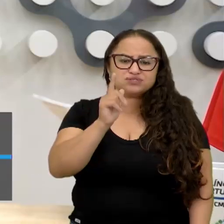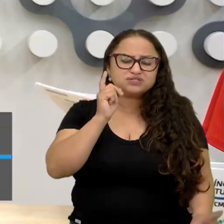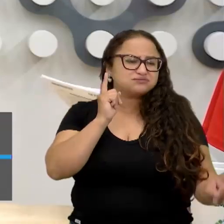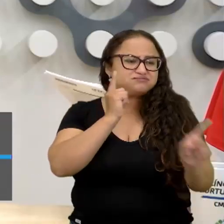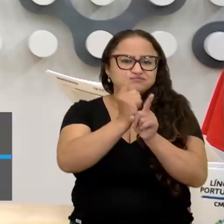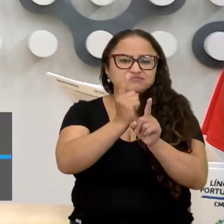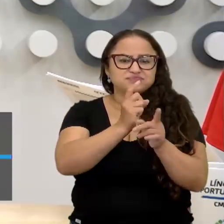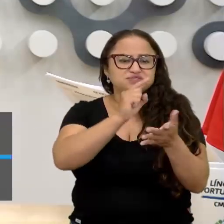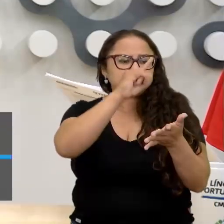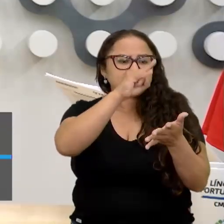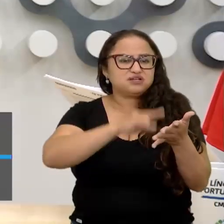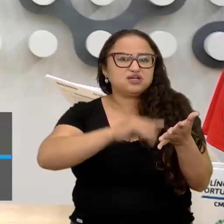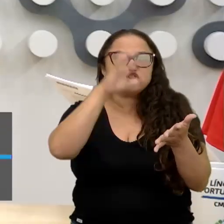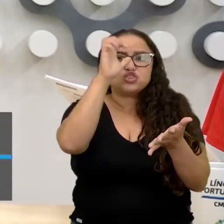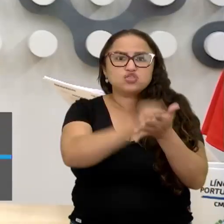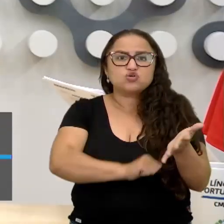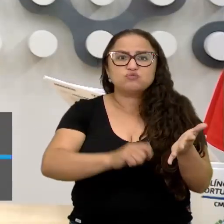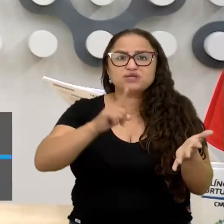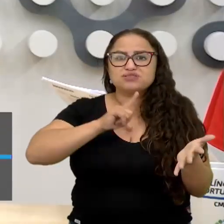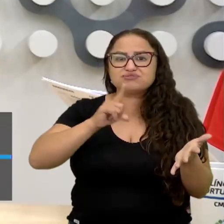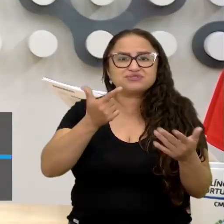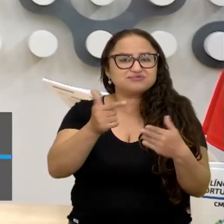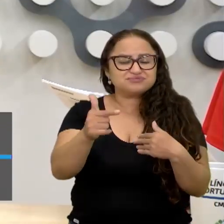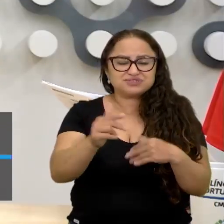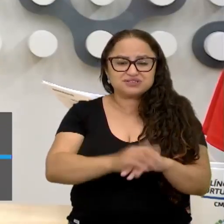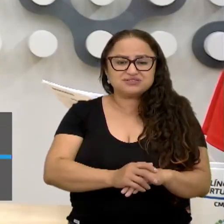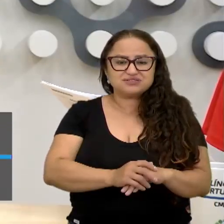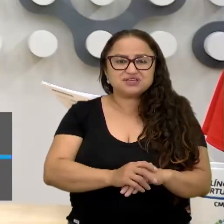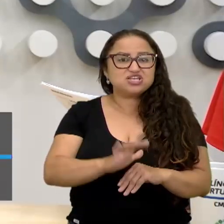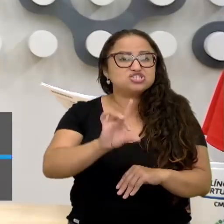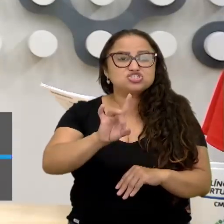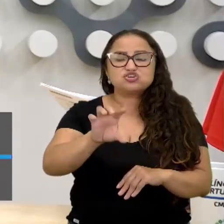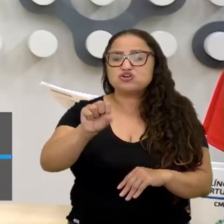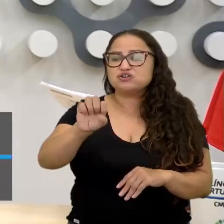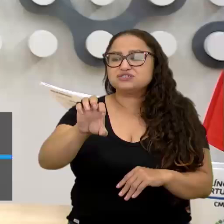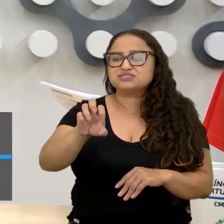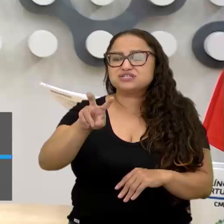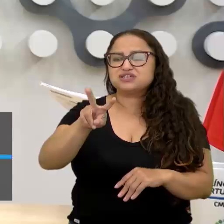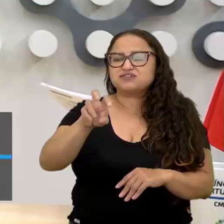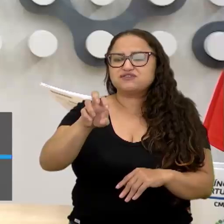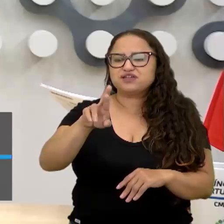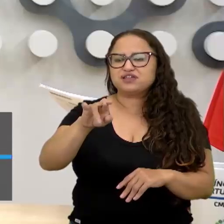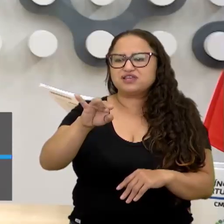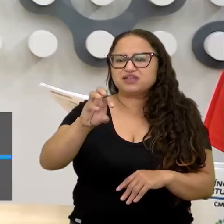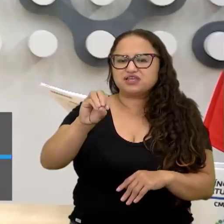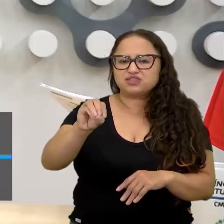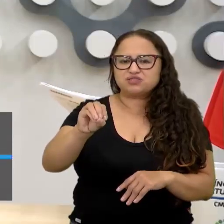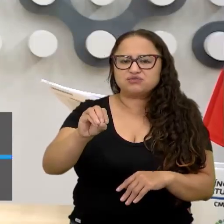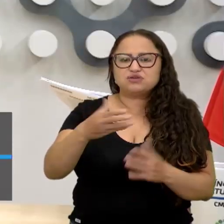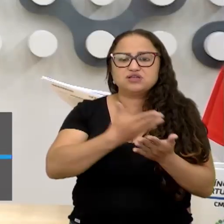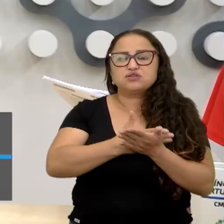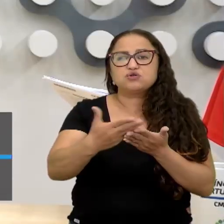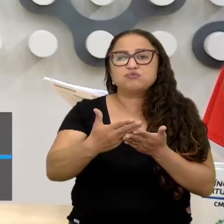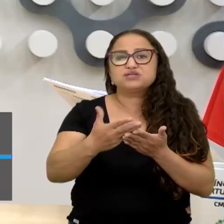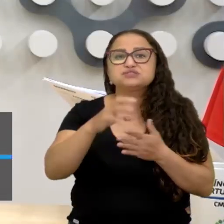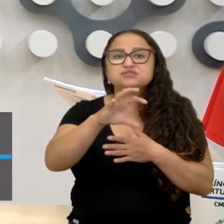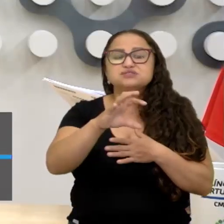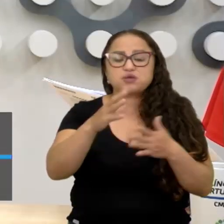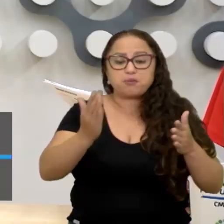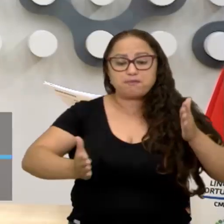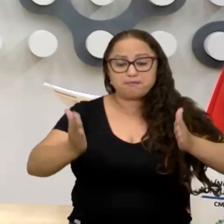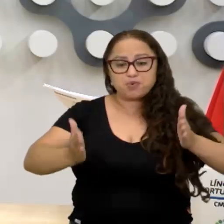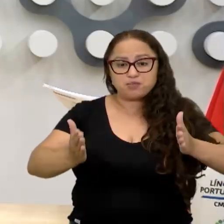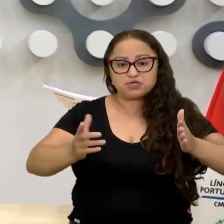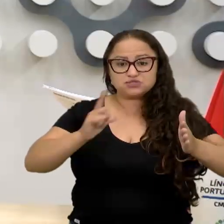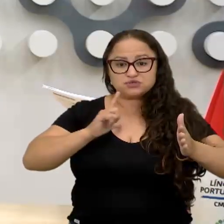tem um registro, então ele é apenas o Severino. E ele começa, nesse primeiro momento, a acrescentar outros elementos. Ele fala assim, olha, eu